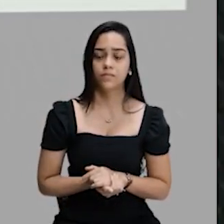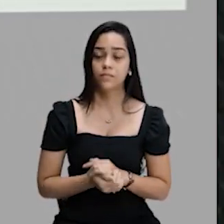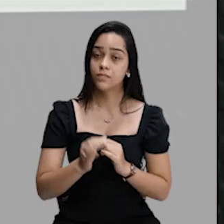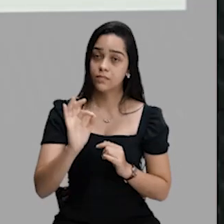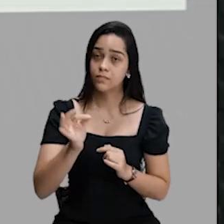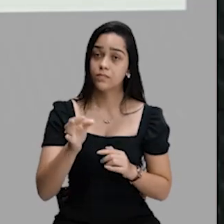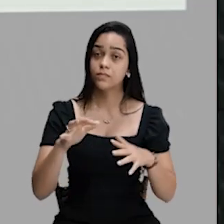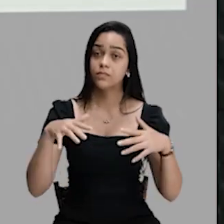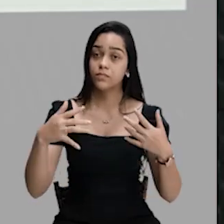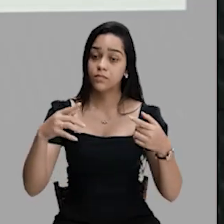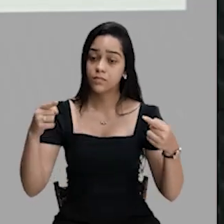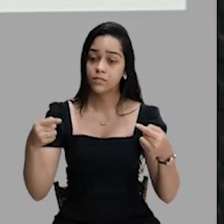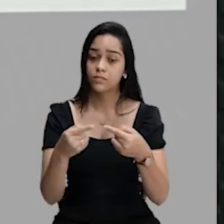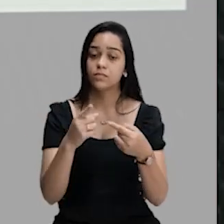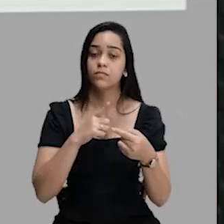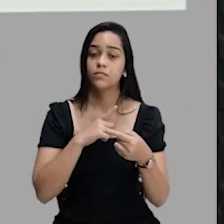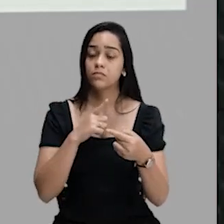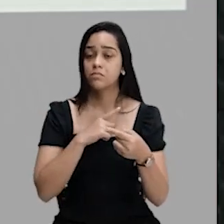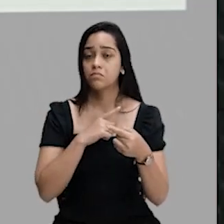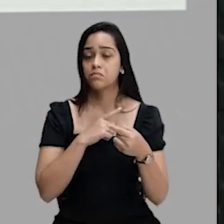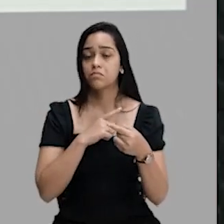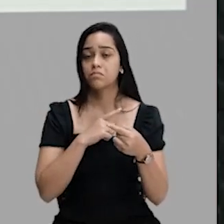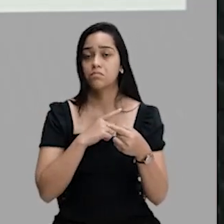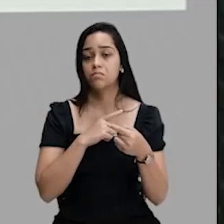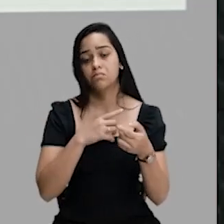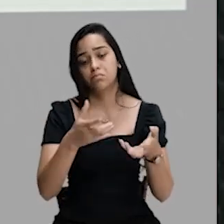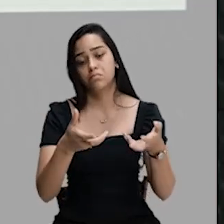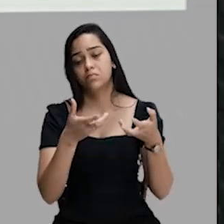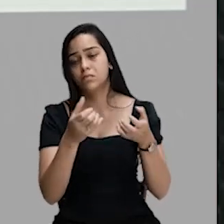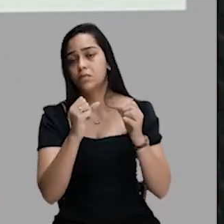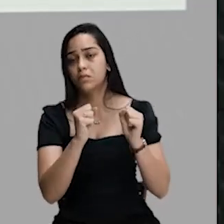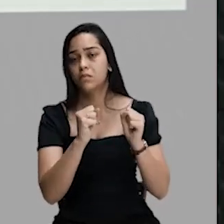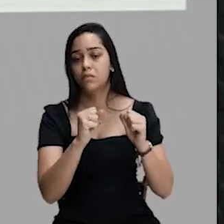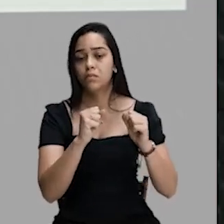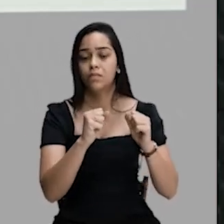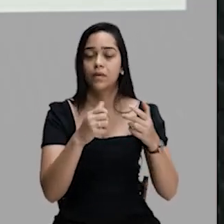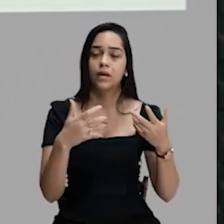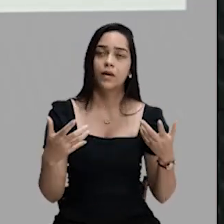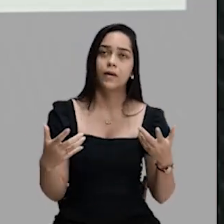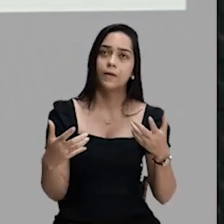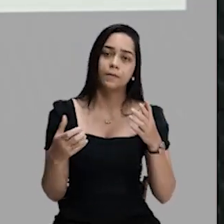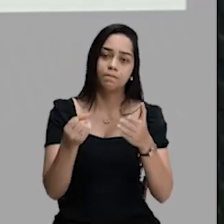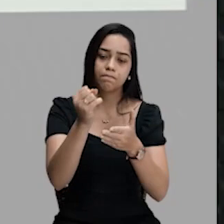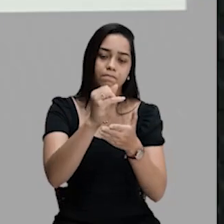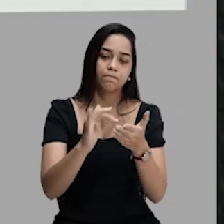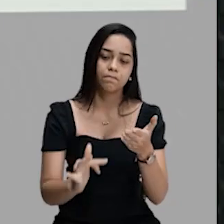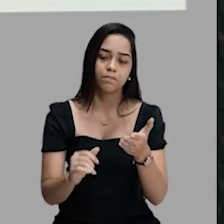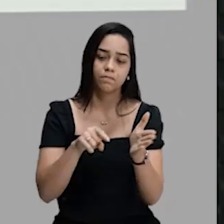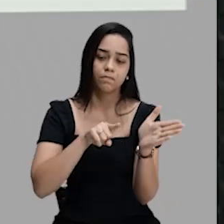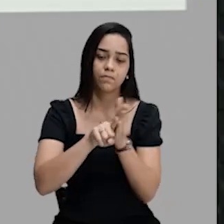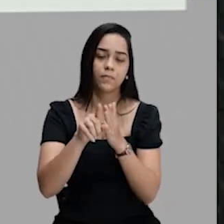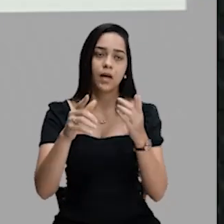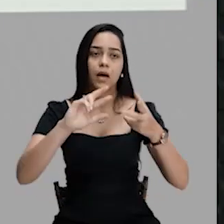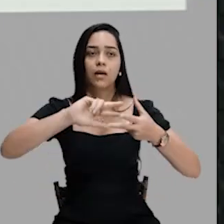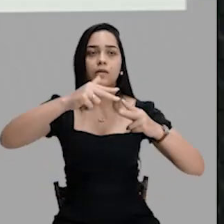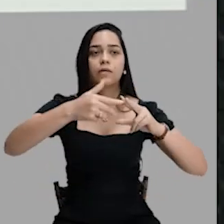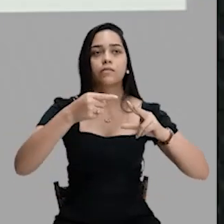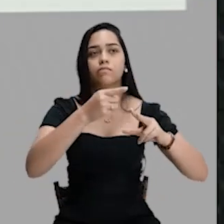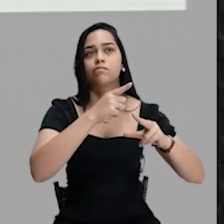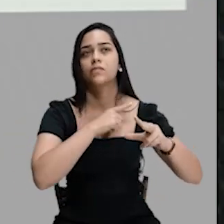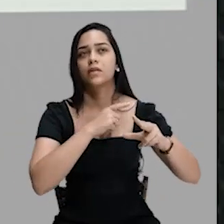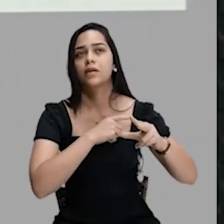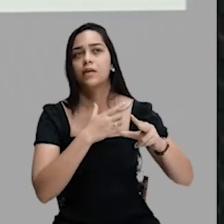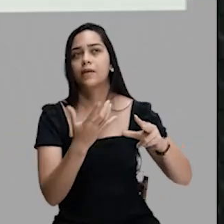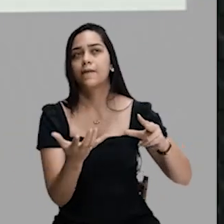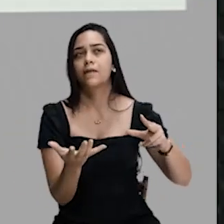Tá? Então, de acordo com a conveniência, né, ele pode, na questão de falar, olha, aquele poliedro são formados